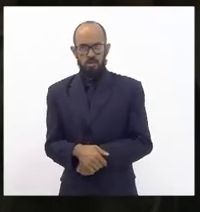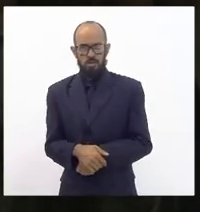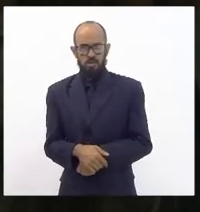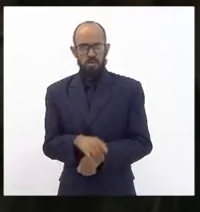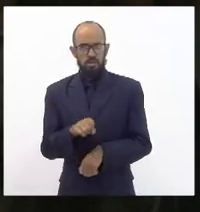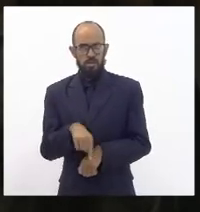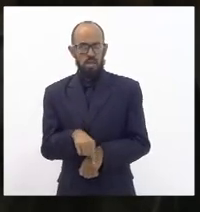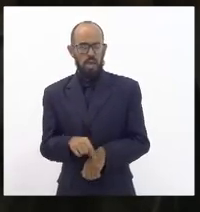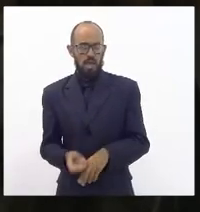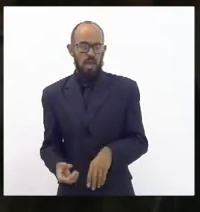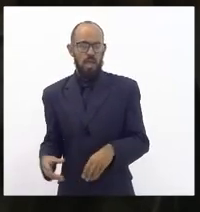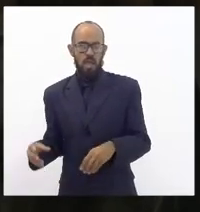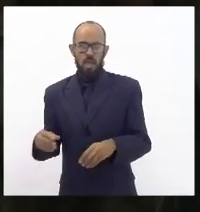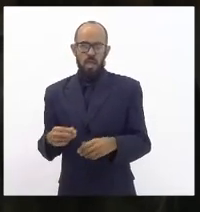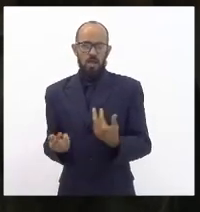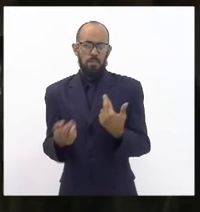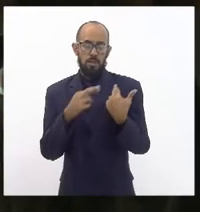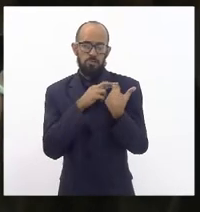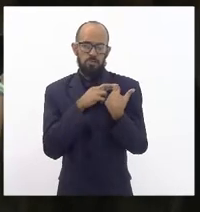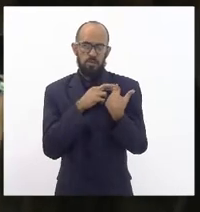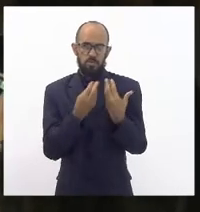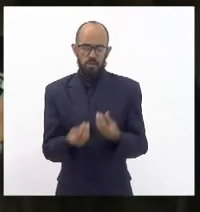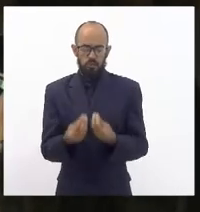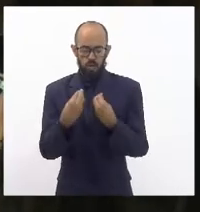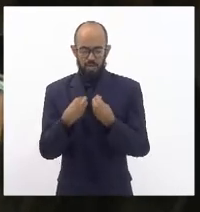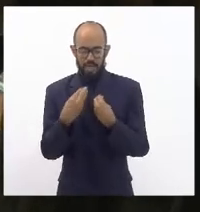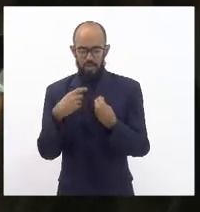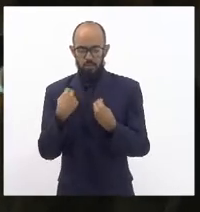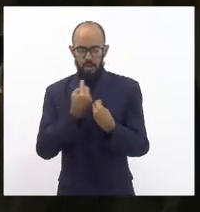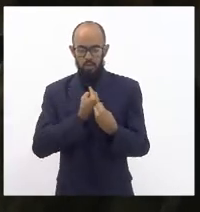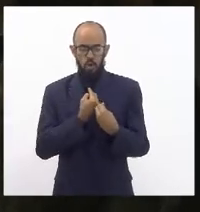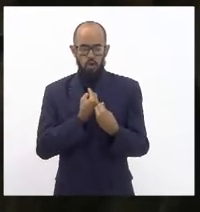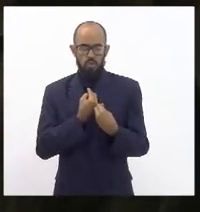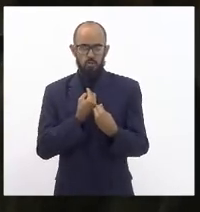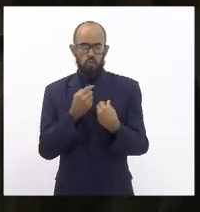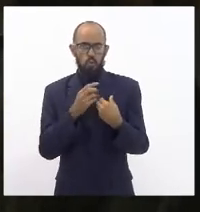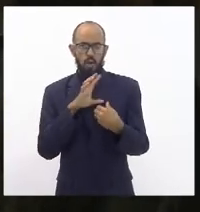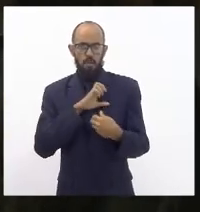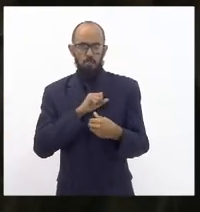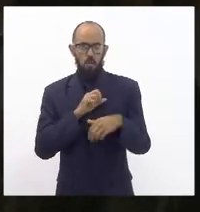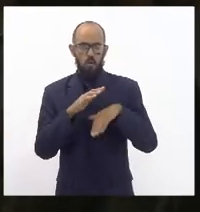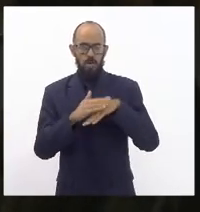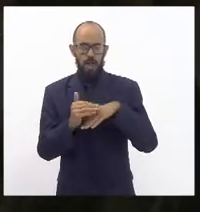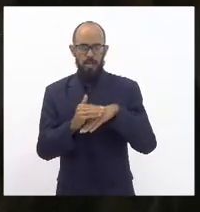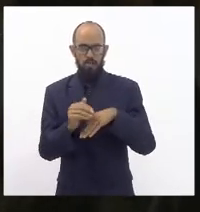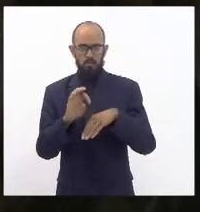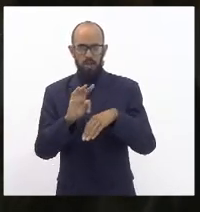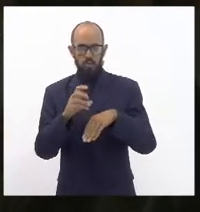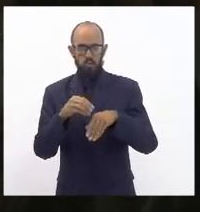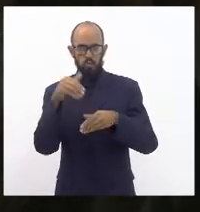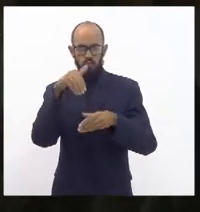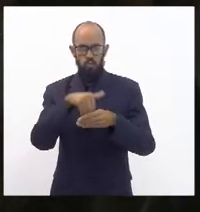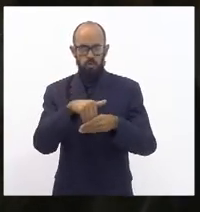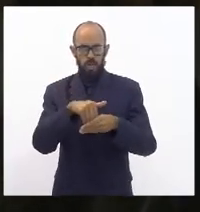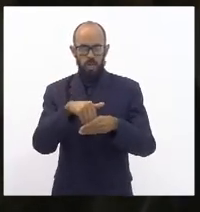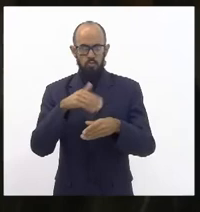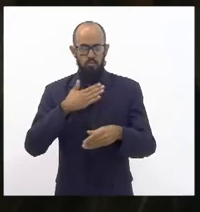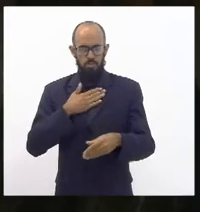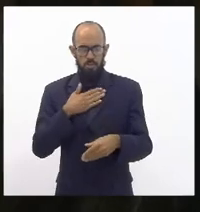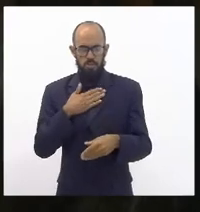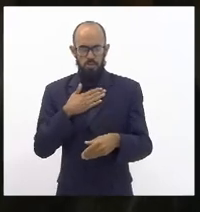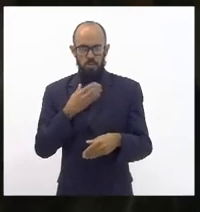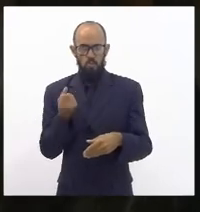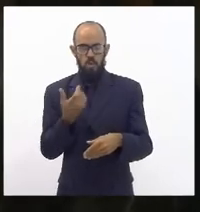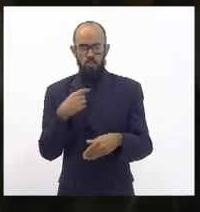uma atribuição nos imposta nos dada com muito amor e carinho por todos aqueles que nos elegeram para listar aqui então quando